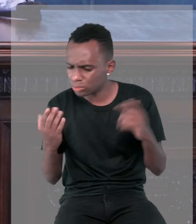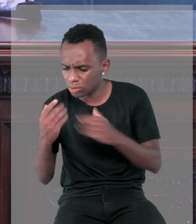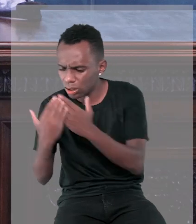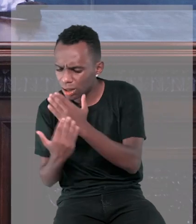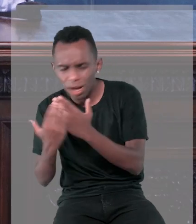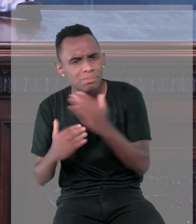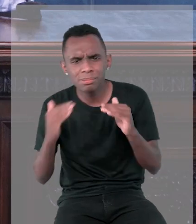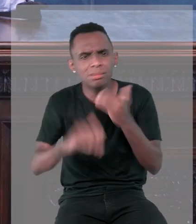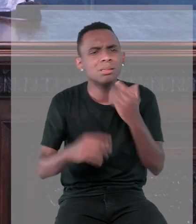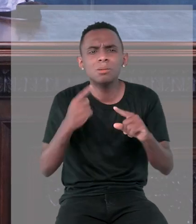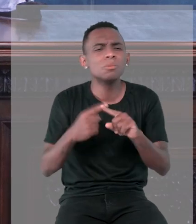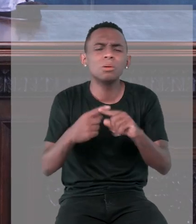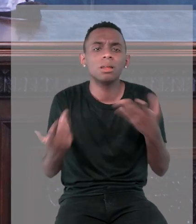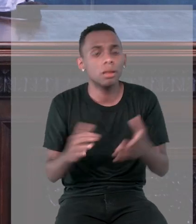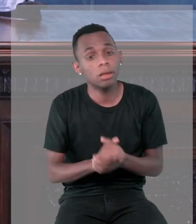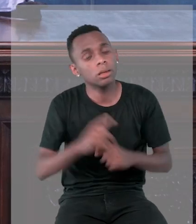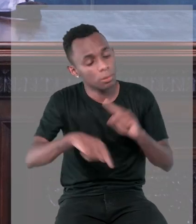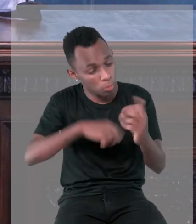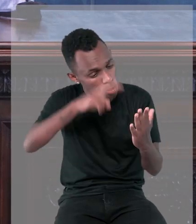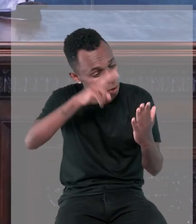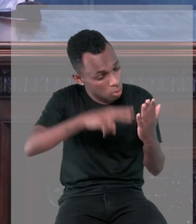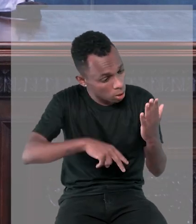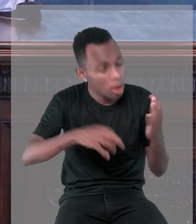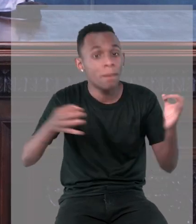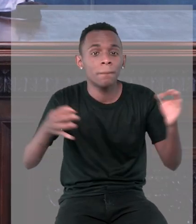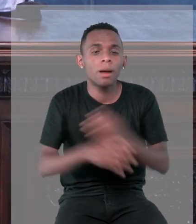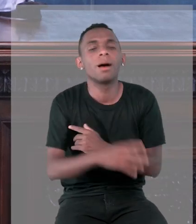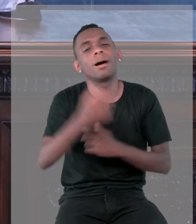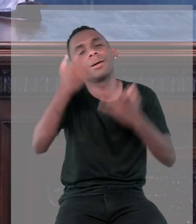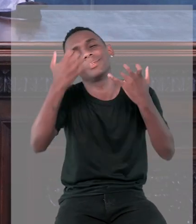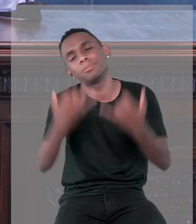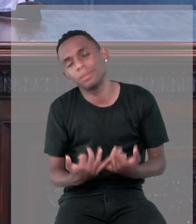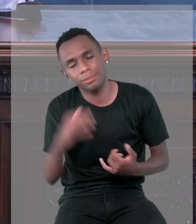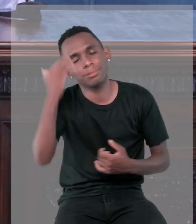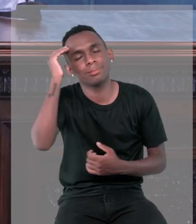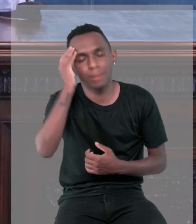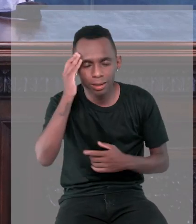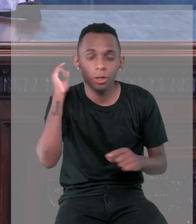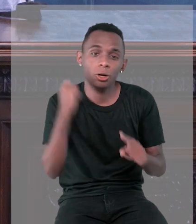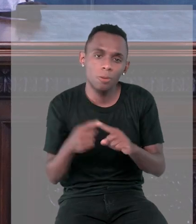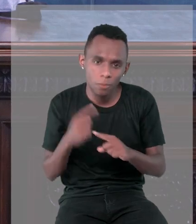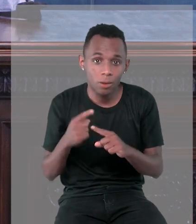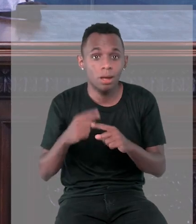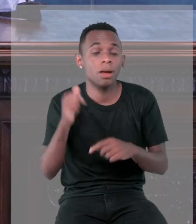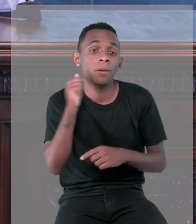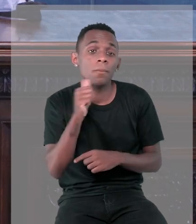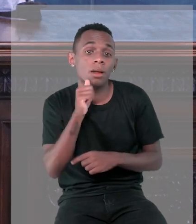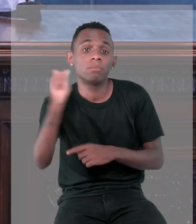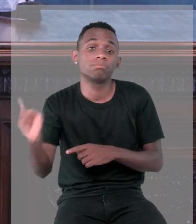né? E na hora que eu terminei de ler o Ternura, eu falei, está explicado, né? A moça vem para a nossa região,